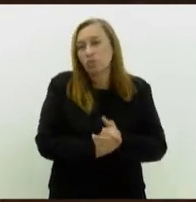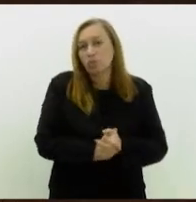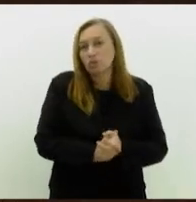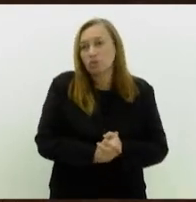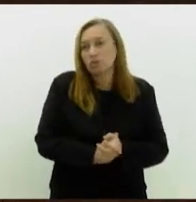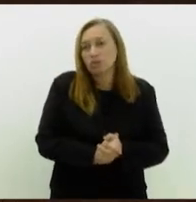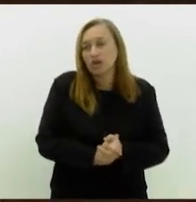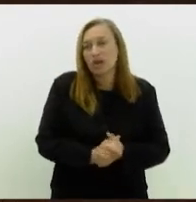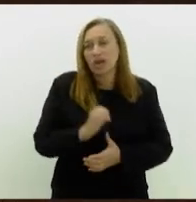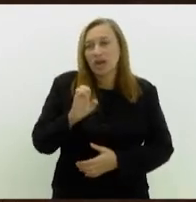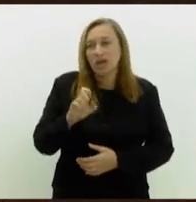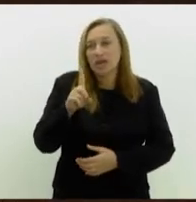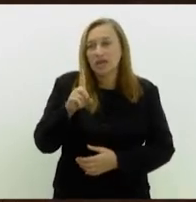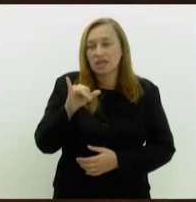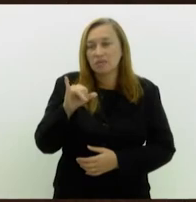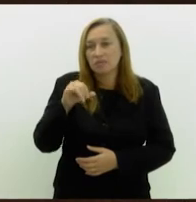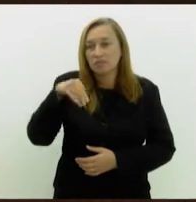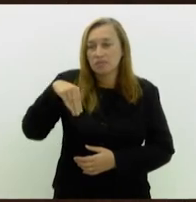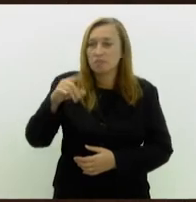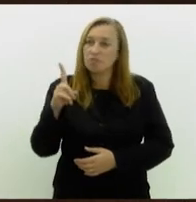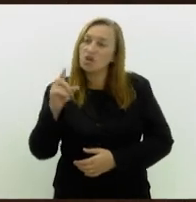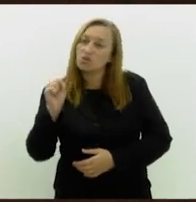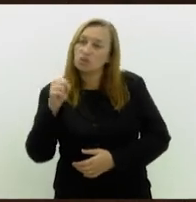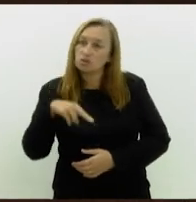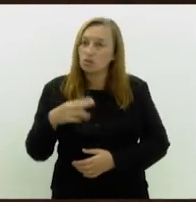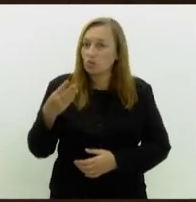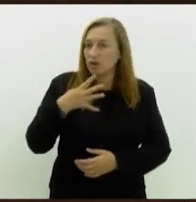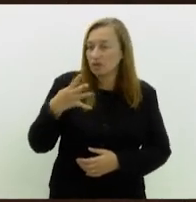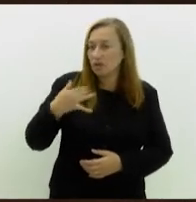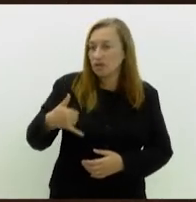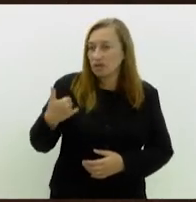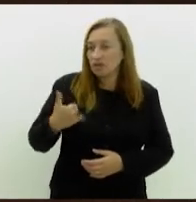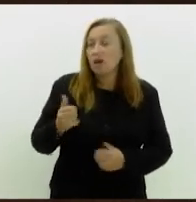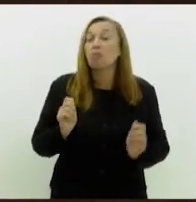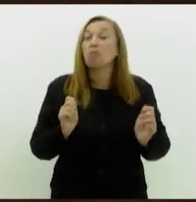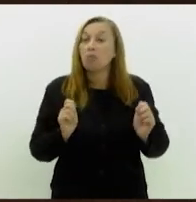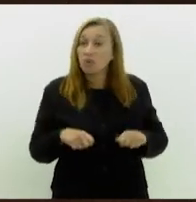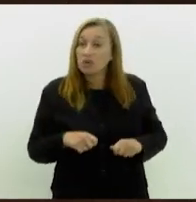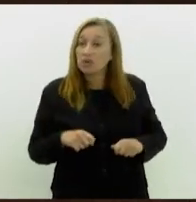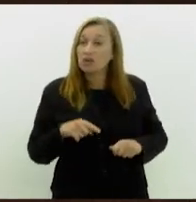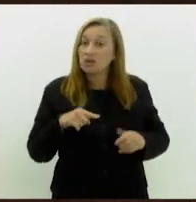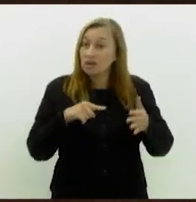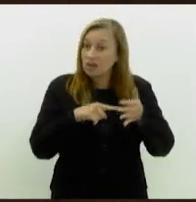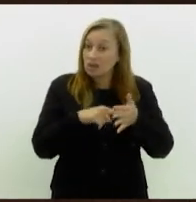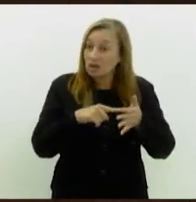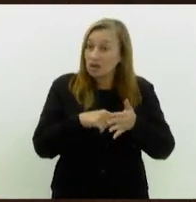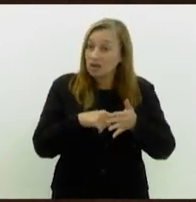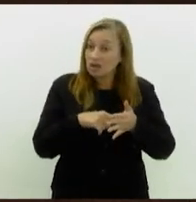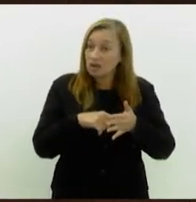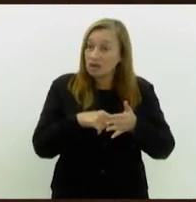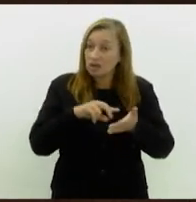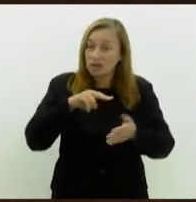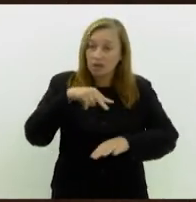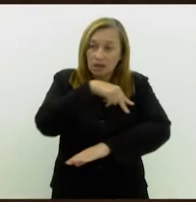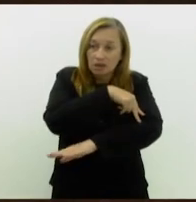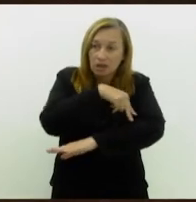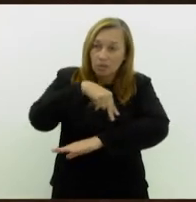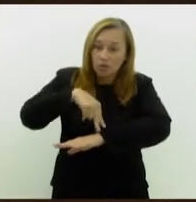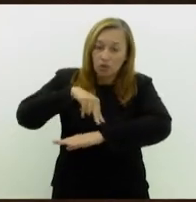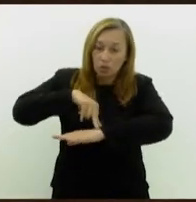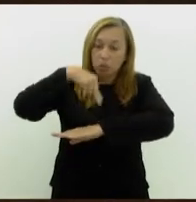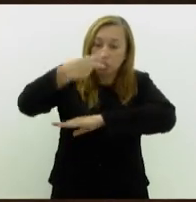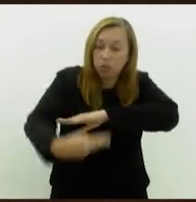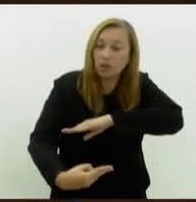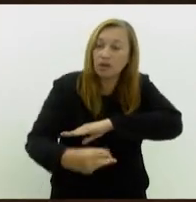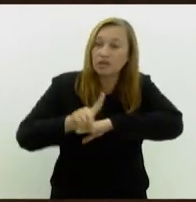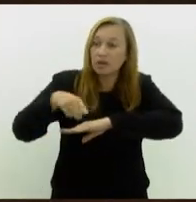Edmilson Félix do nascimento de 4 4 anos que é possível que ele tenha se jogado da ponte Rio e Niterói